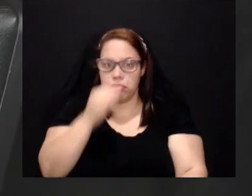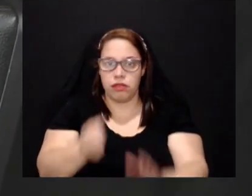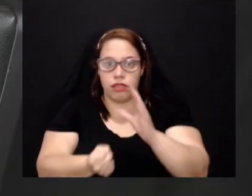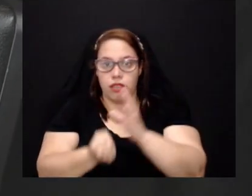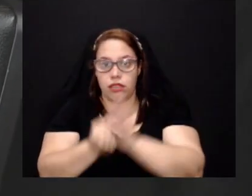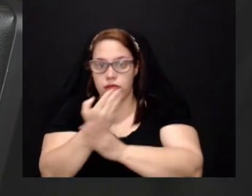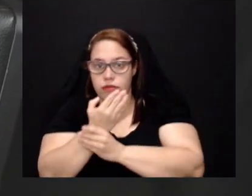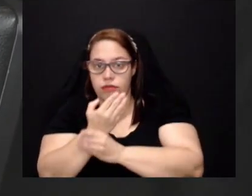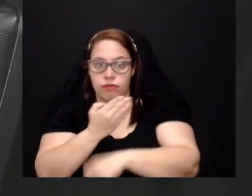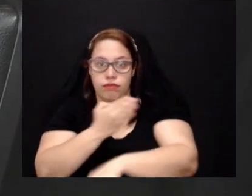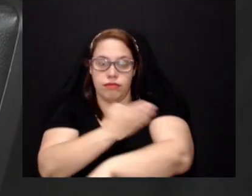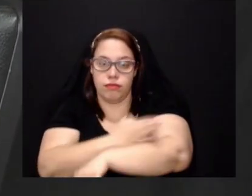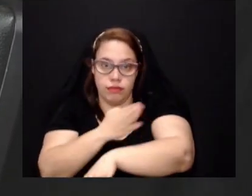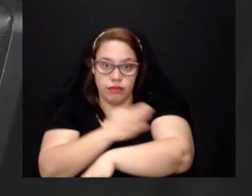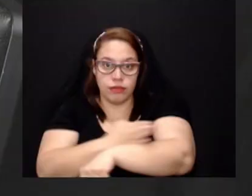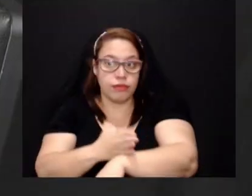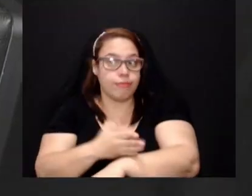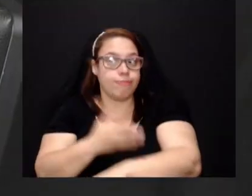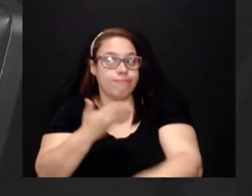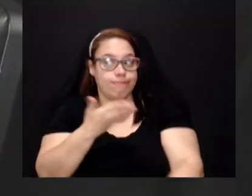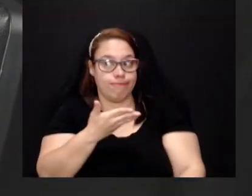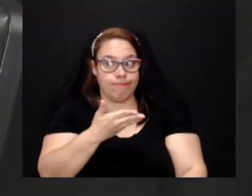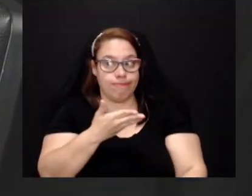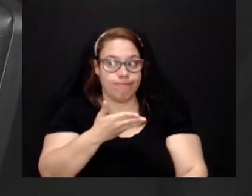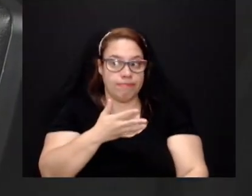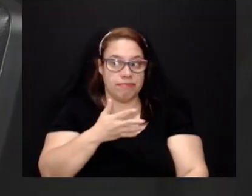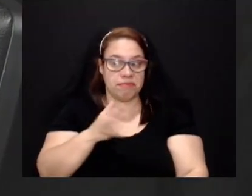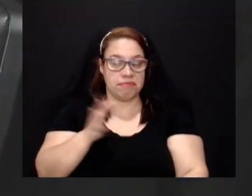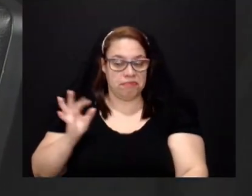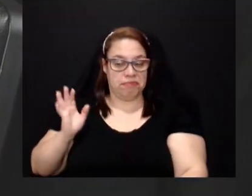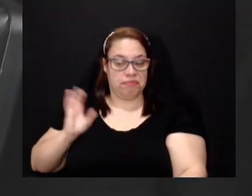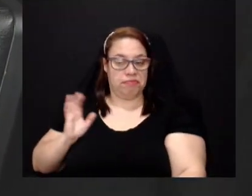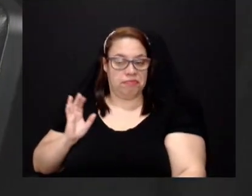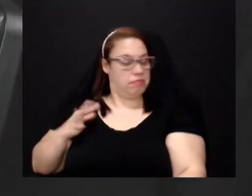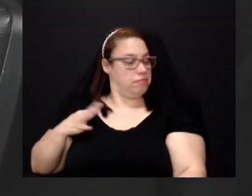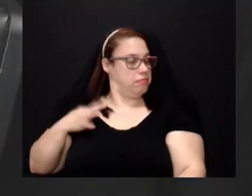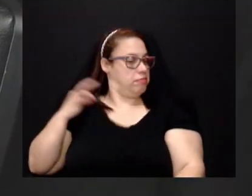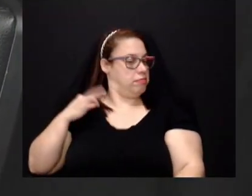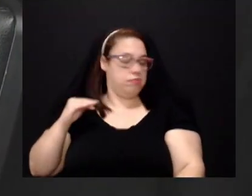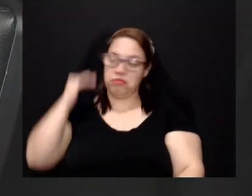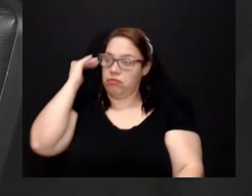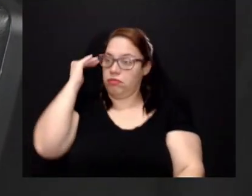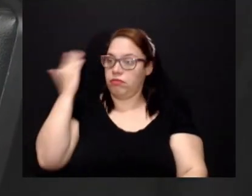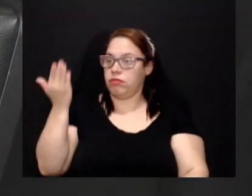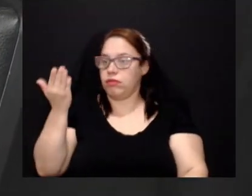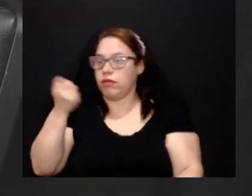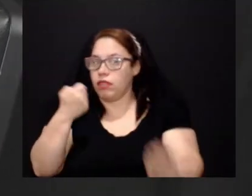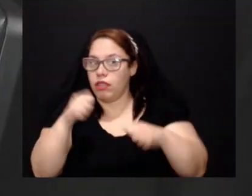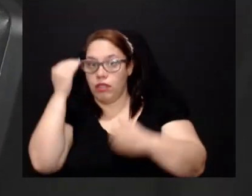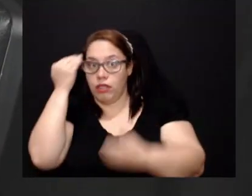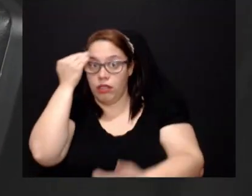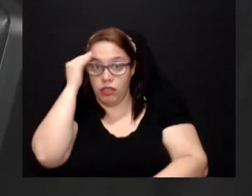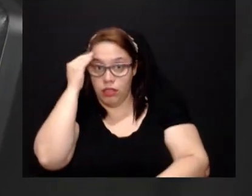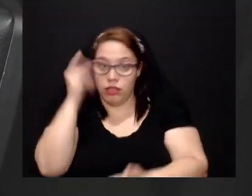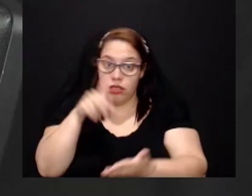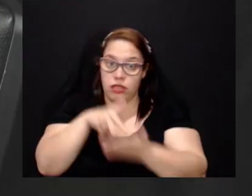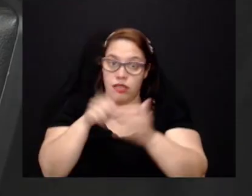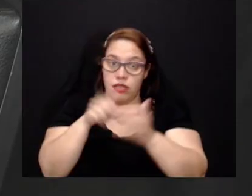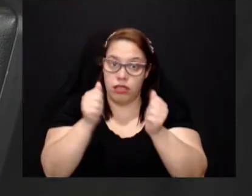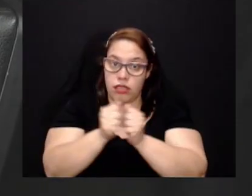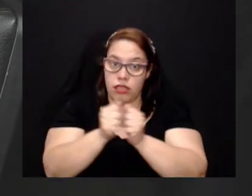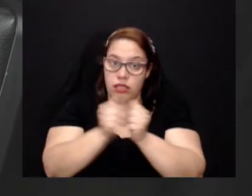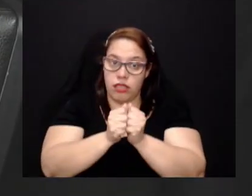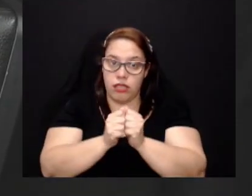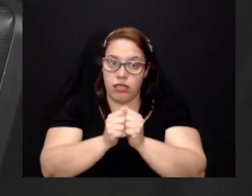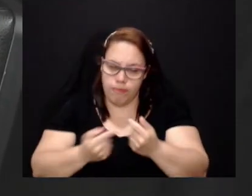a branquitude, como um todo, essas pessoas precisam estar com a gente aí nessa trincheira